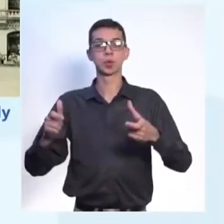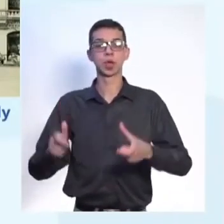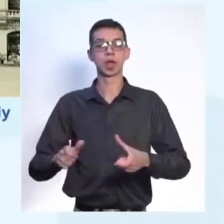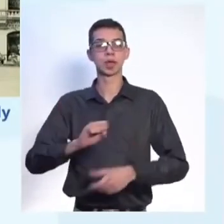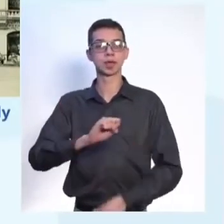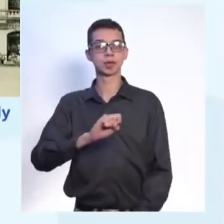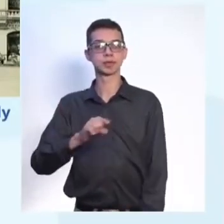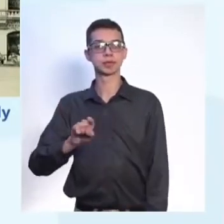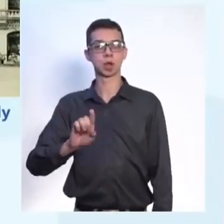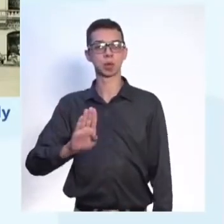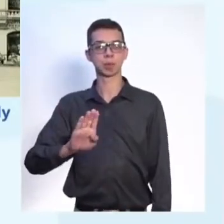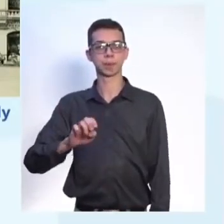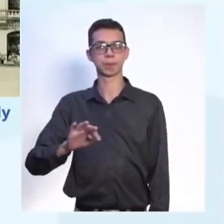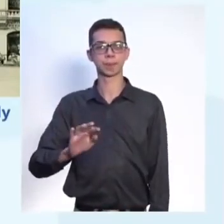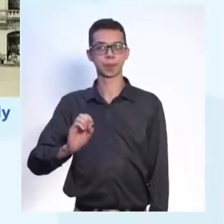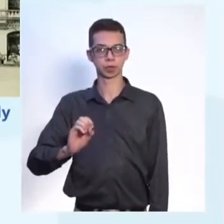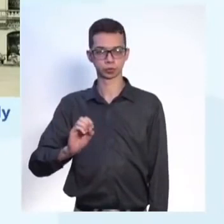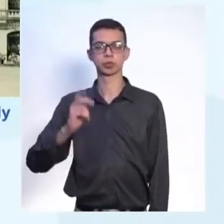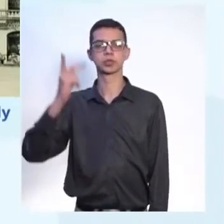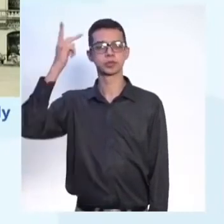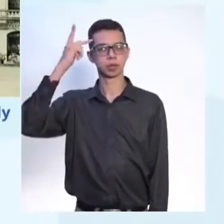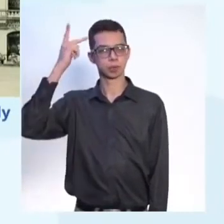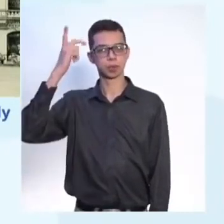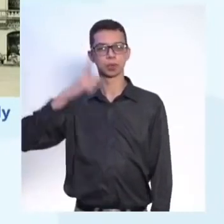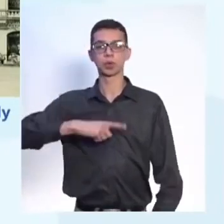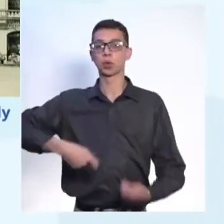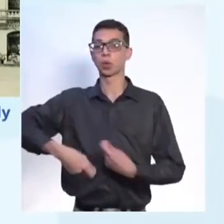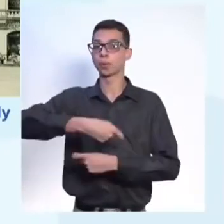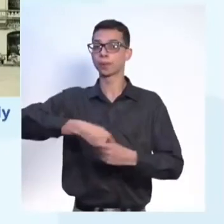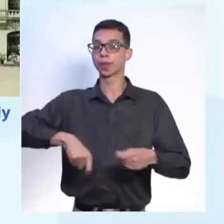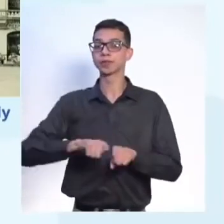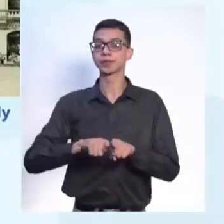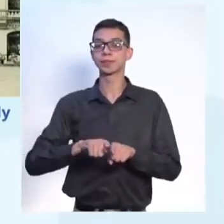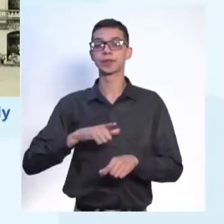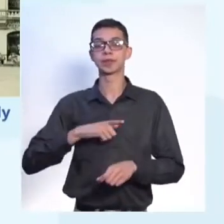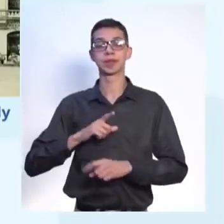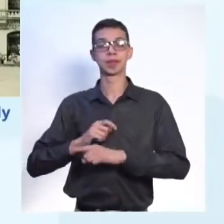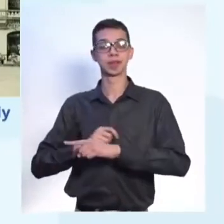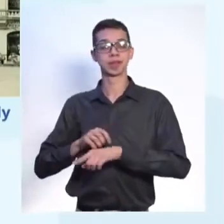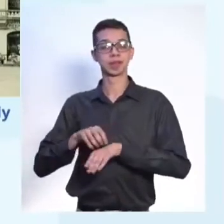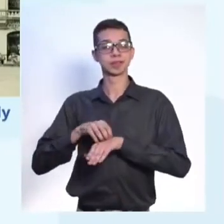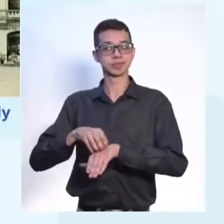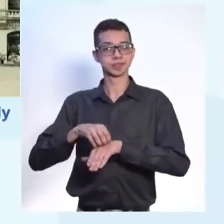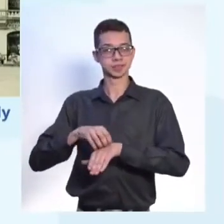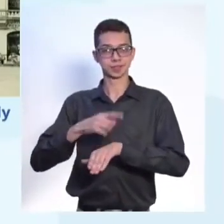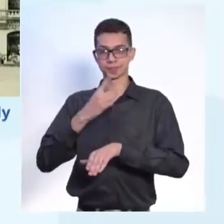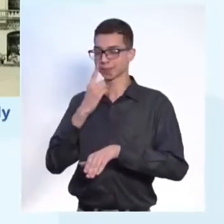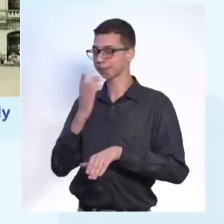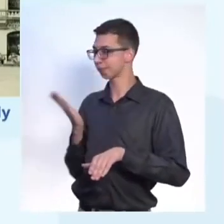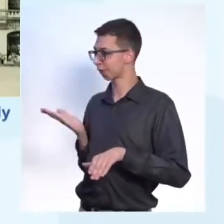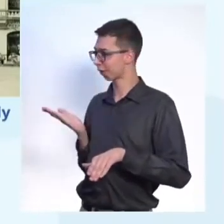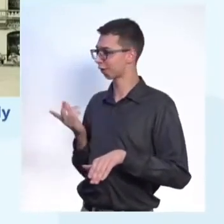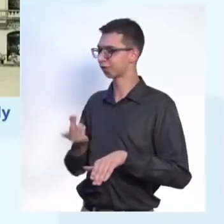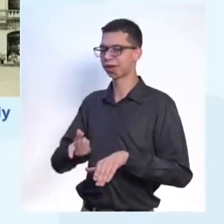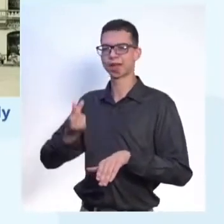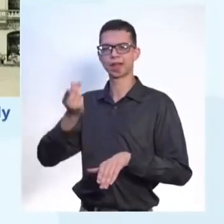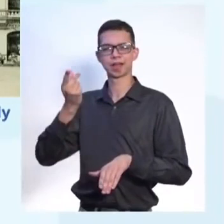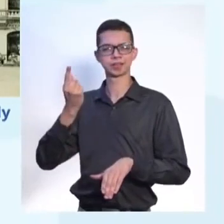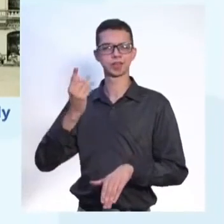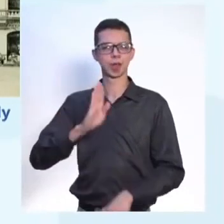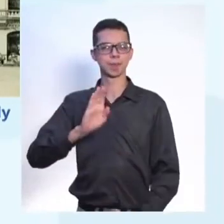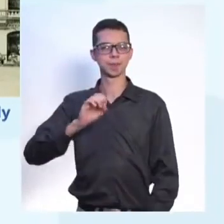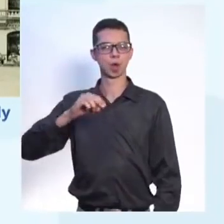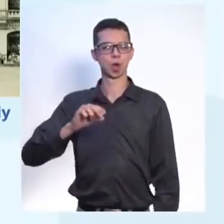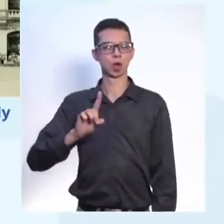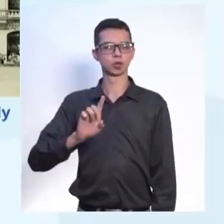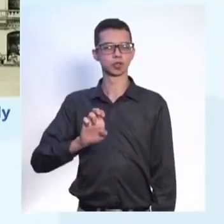São Paulo, aí com os seus comércios, com o bonde, né, é a época dos bondes, mas também essa arquitetura